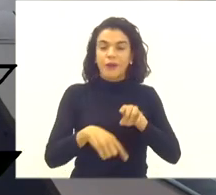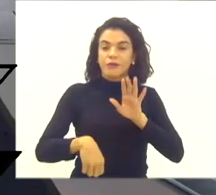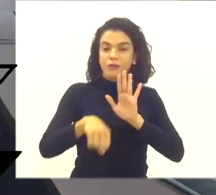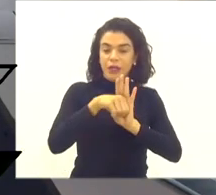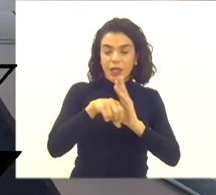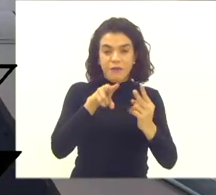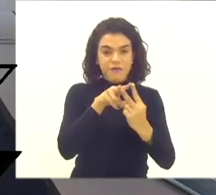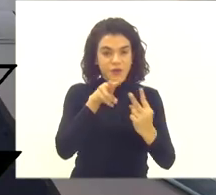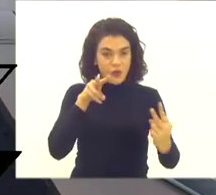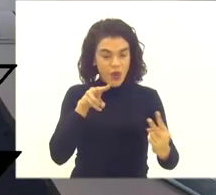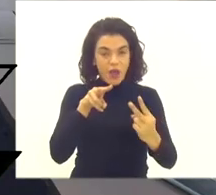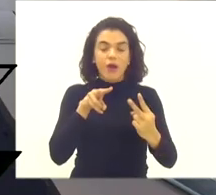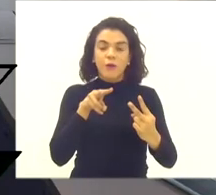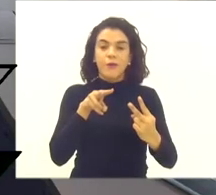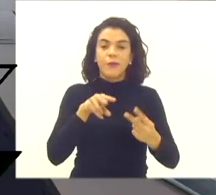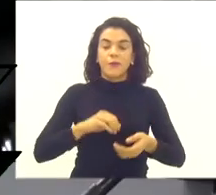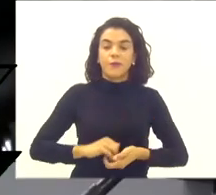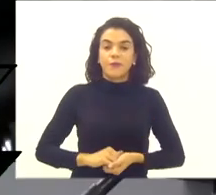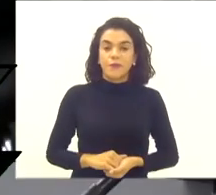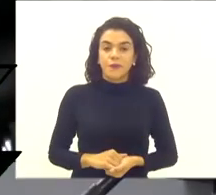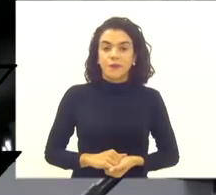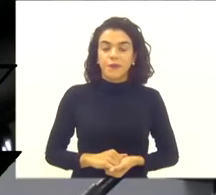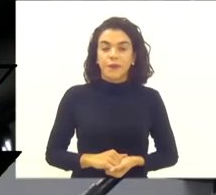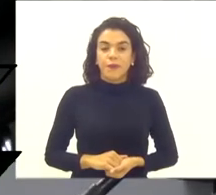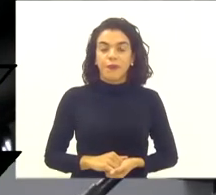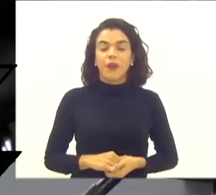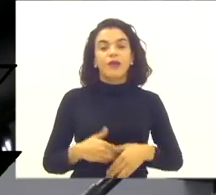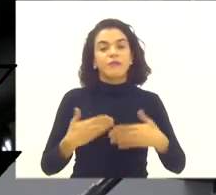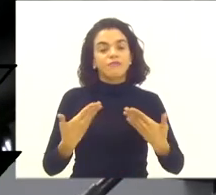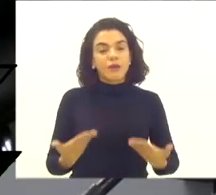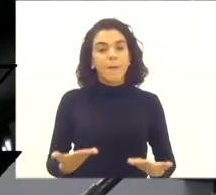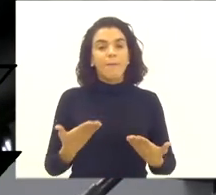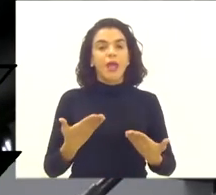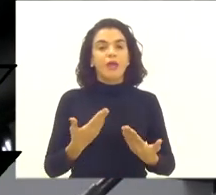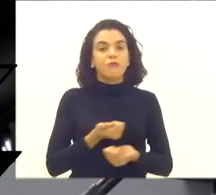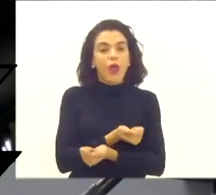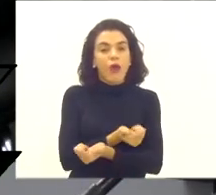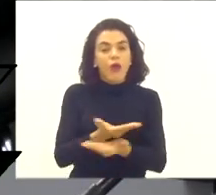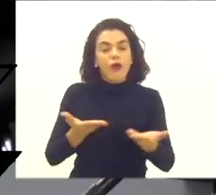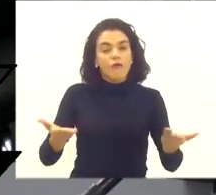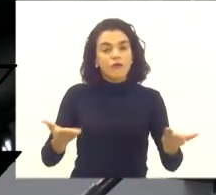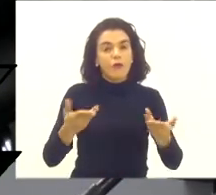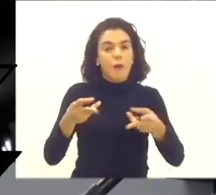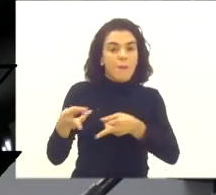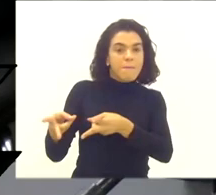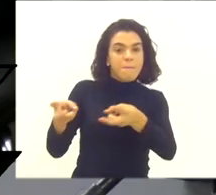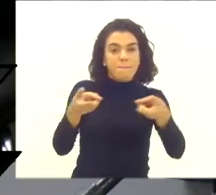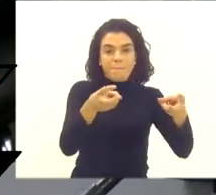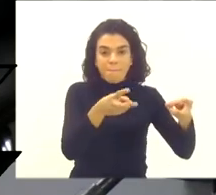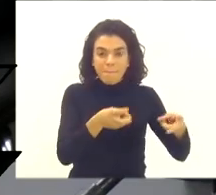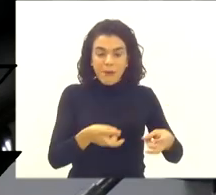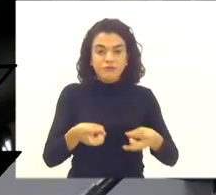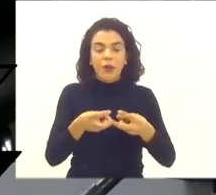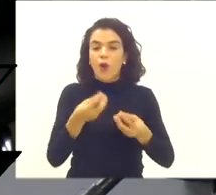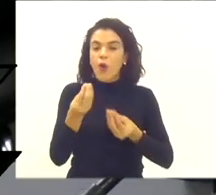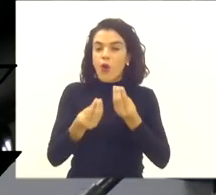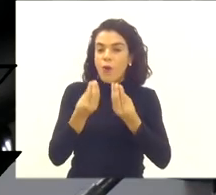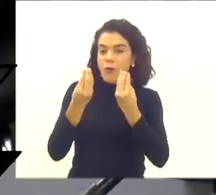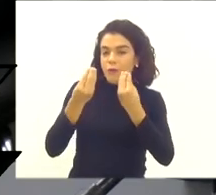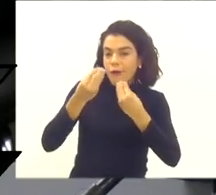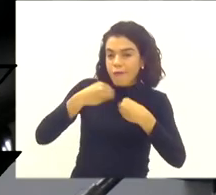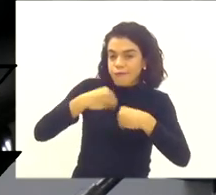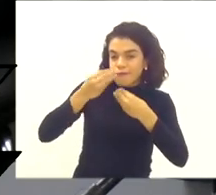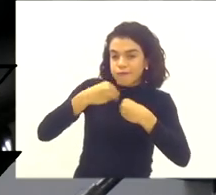nessa no cyber crimes e que trouxeram uma perspectiva das necessidades vulnerabilidades do poder